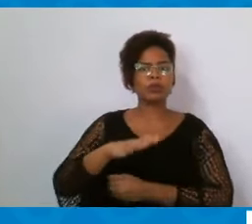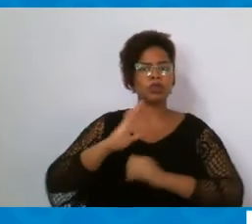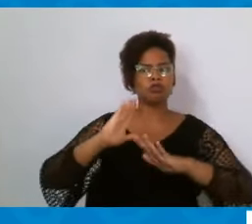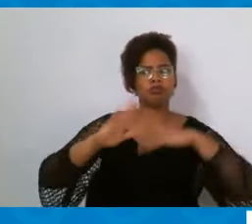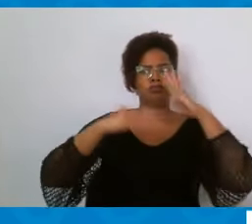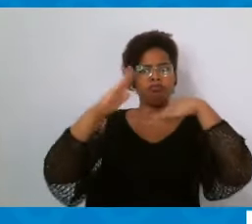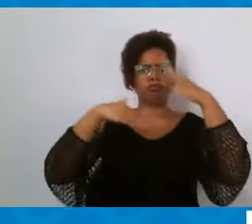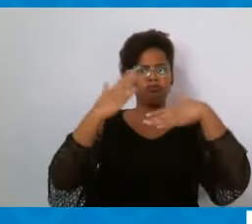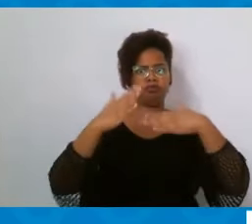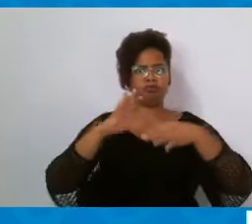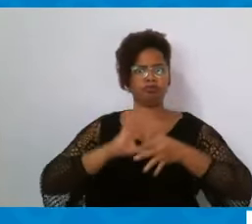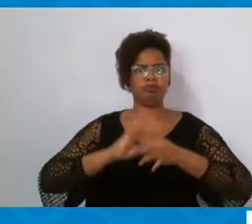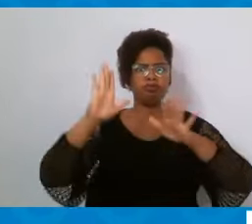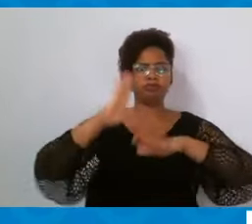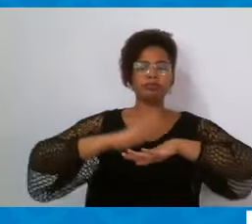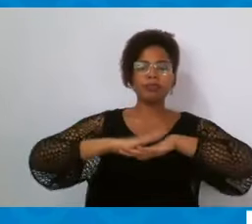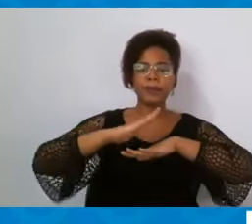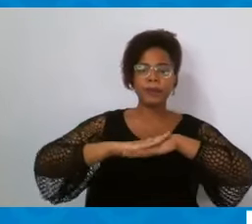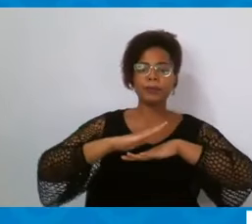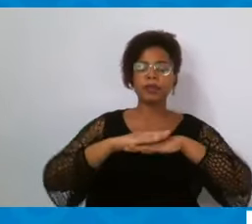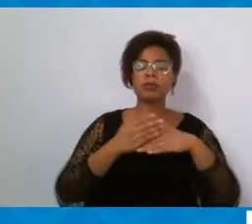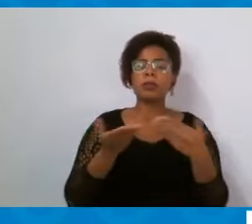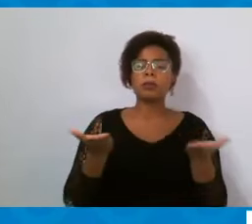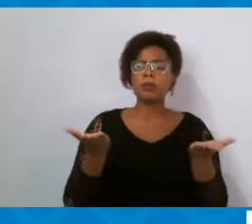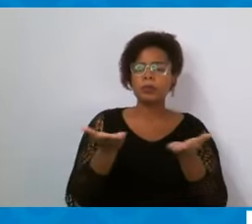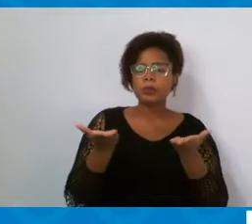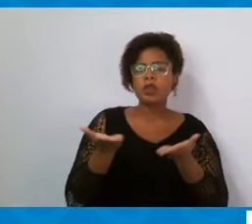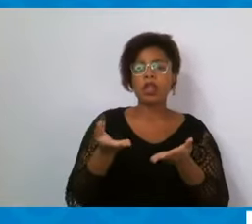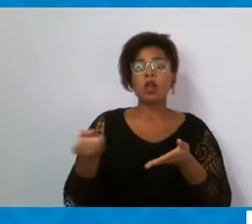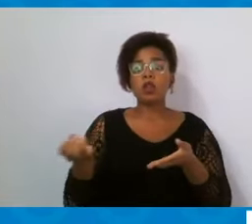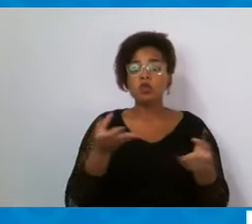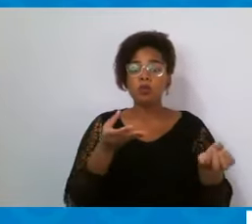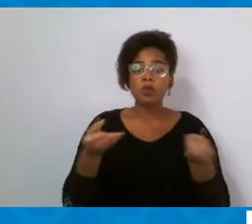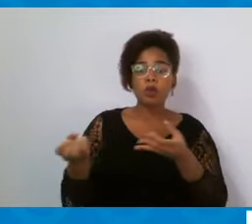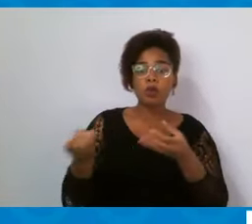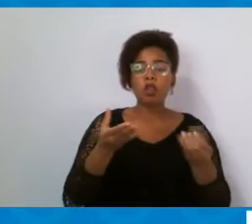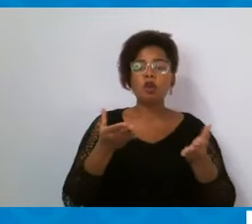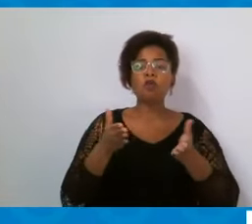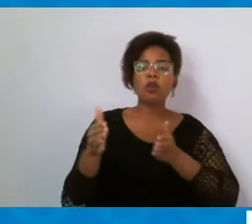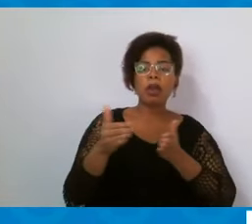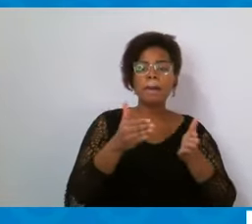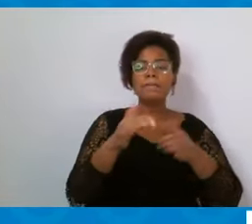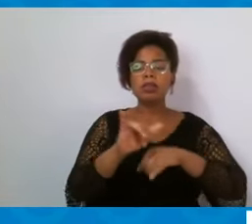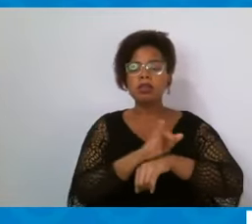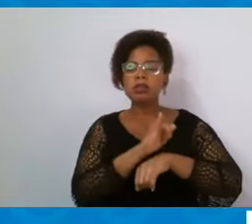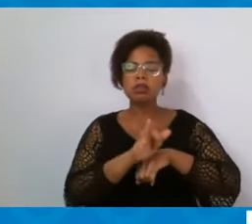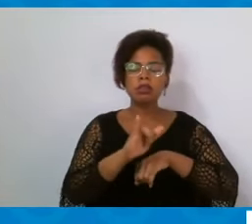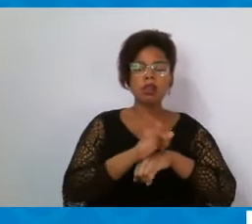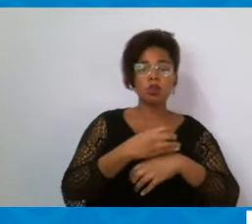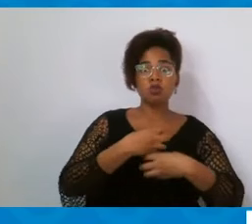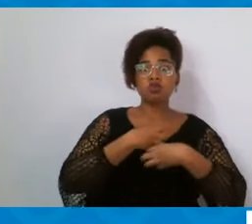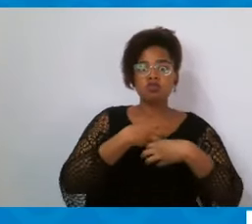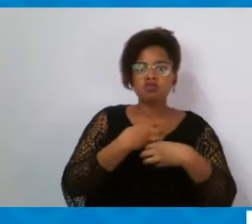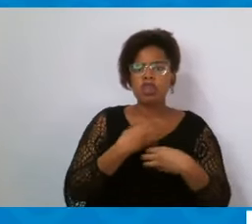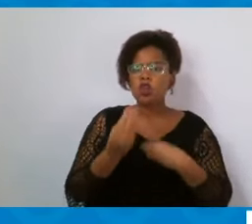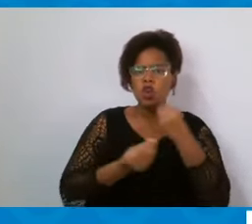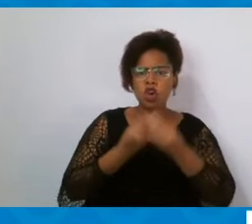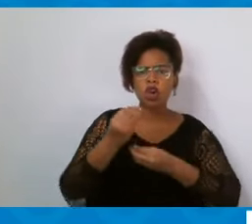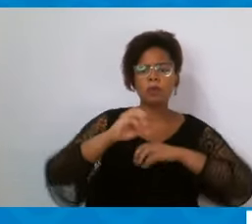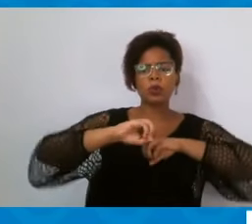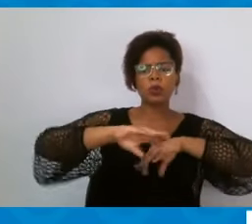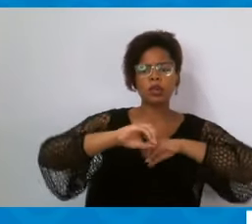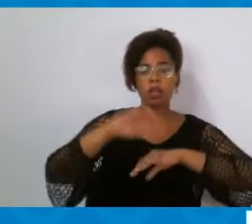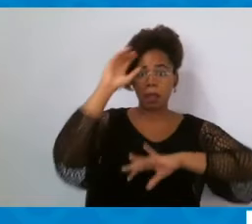explorar caminhos para uma nova arquitetura de ensino-aprendizagem, nós vamos hoje, no nosso